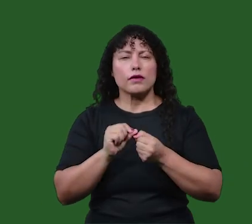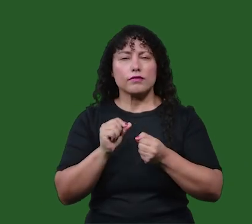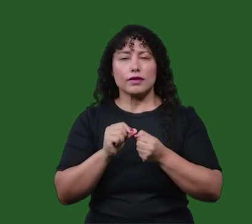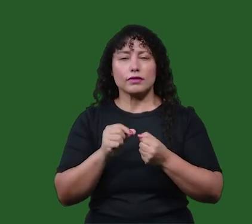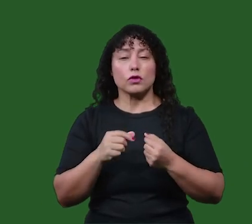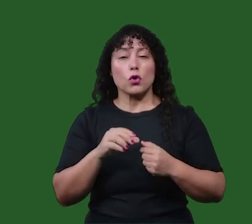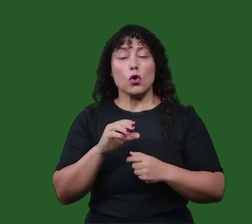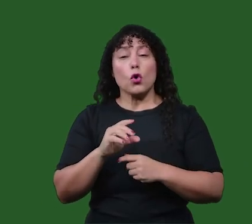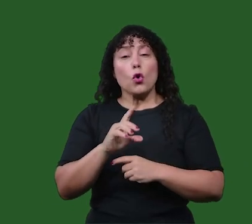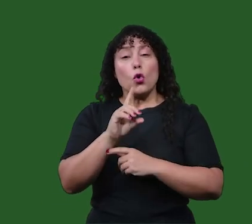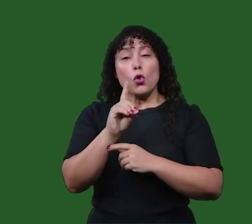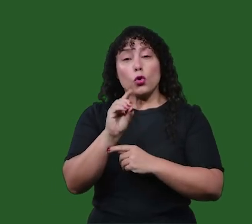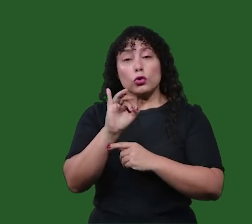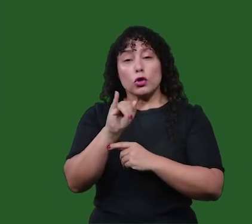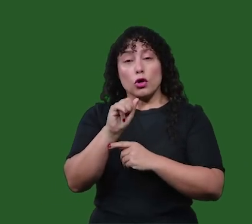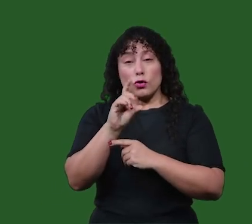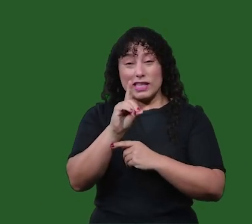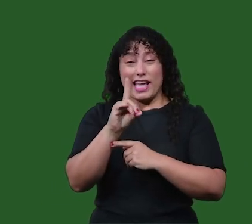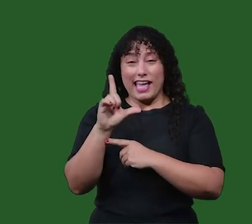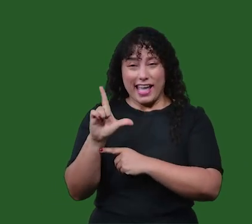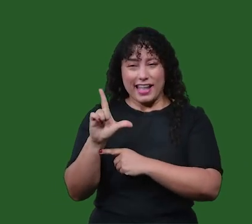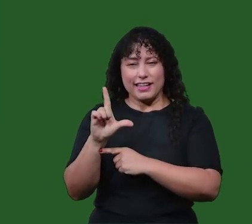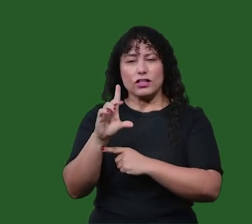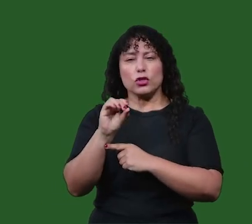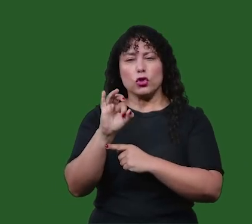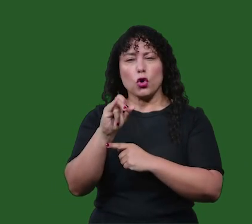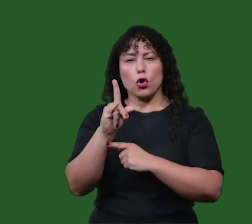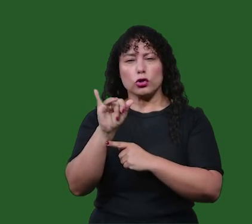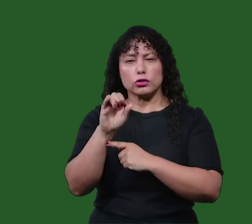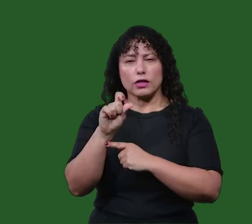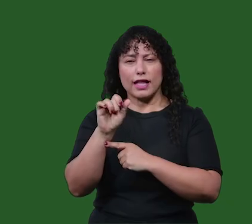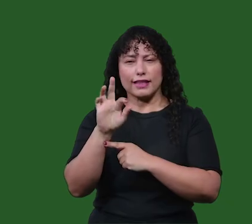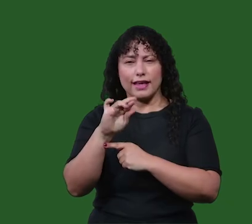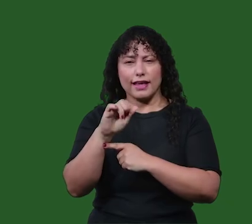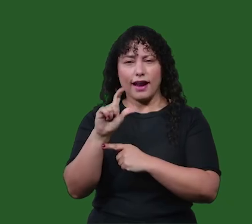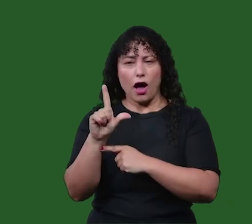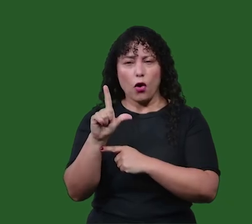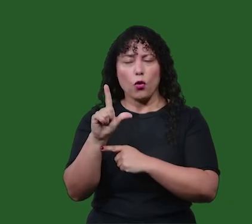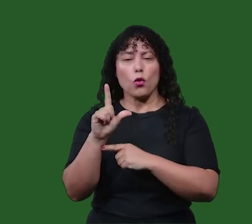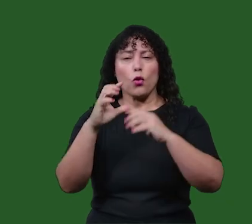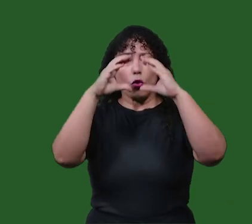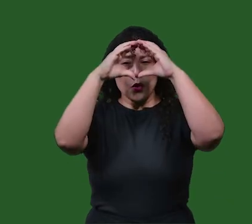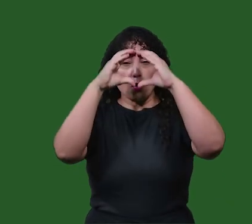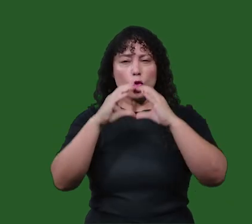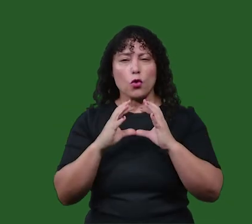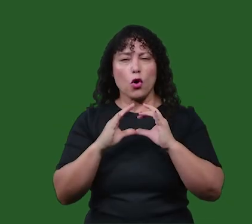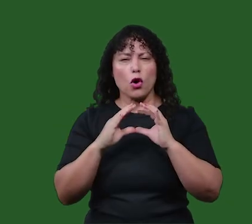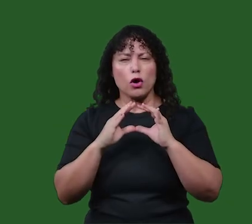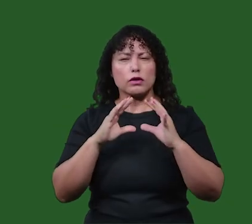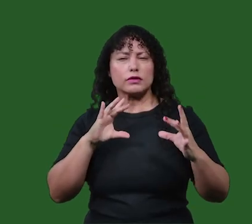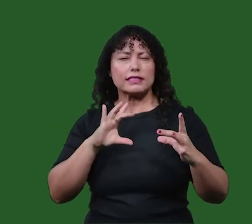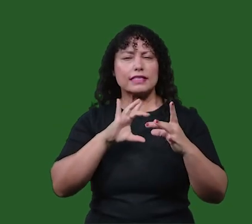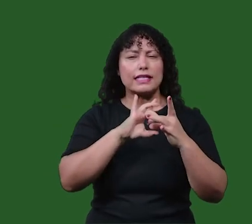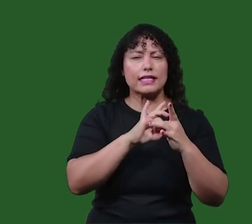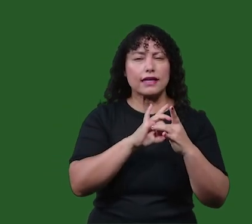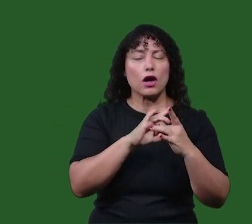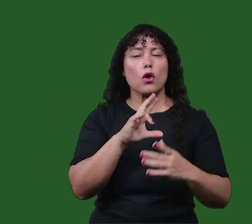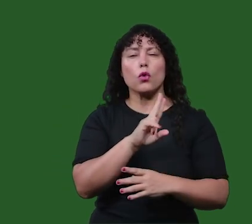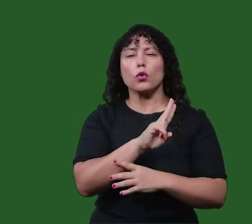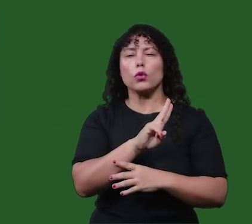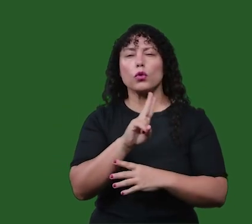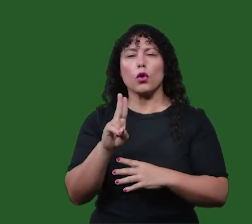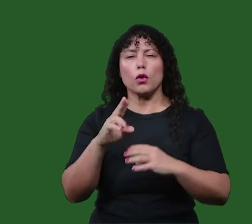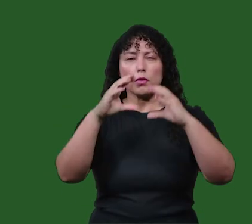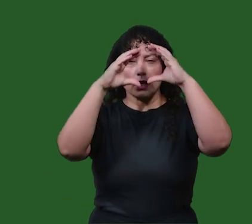fazem? Tá? O dorsolateral, o DL, ele é um córtex mais associado com o que